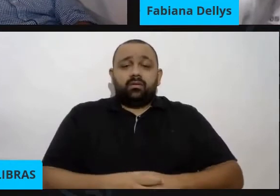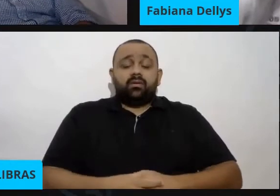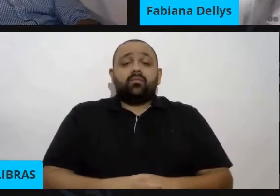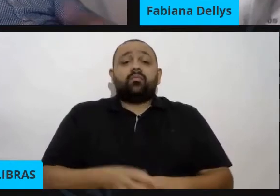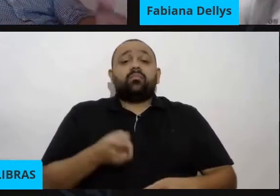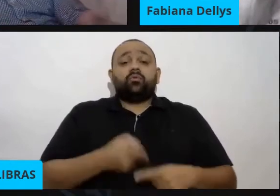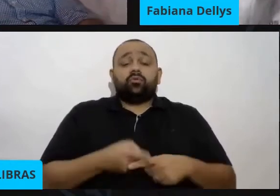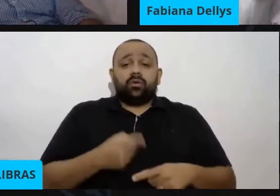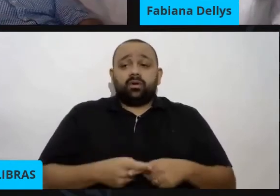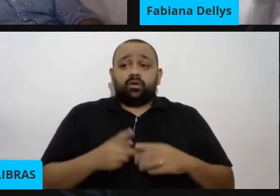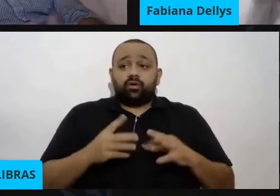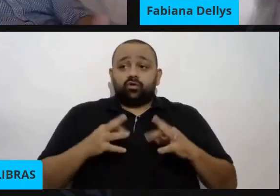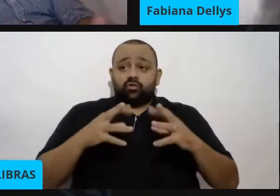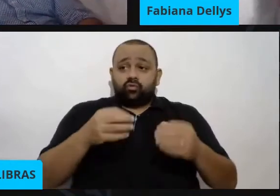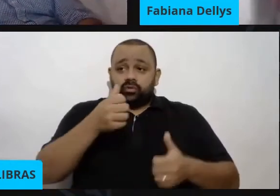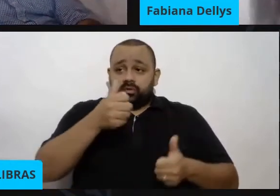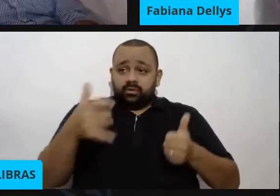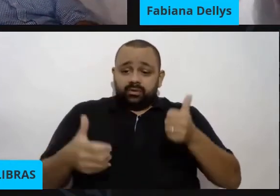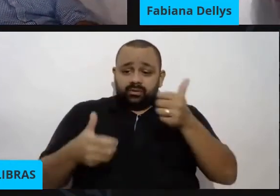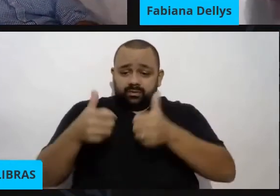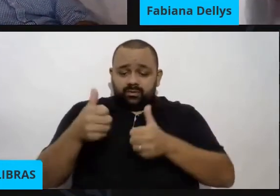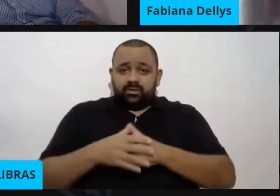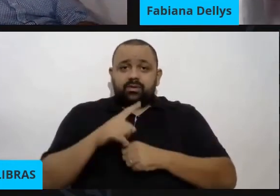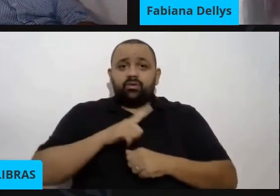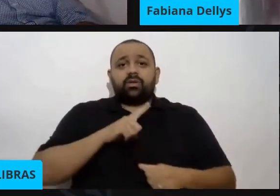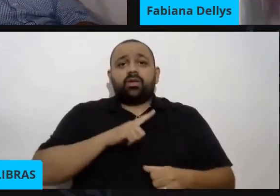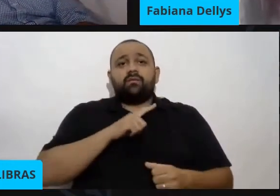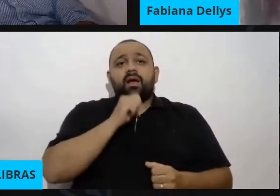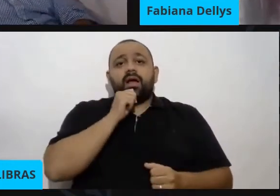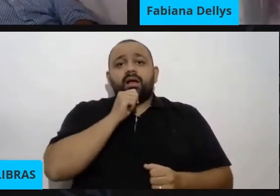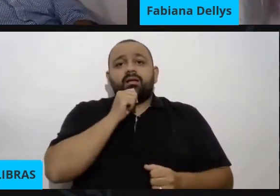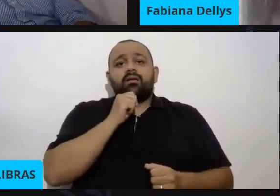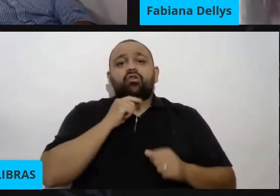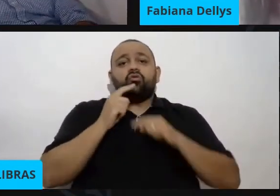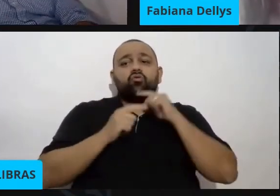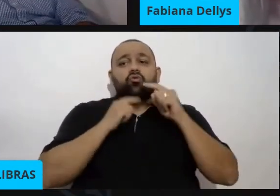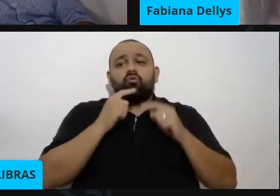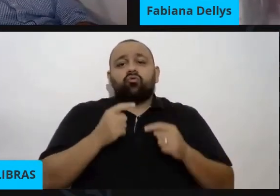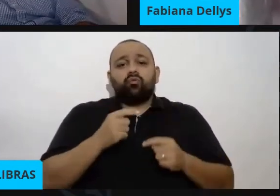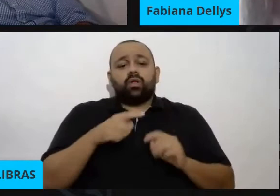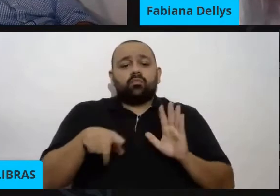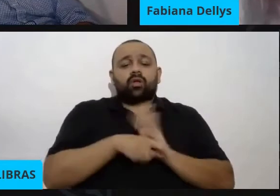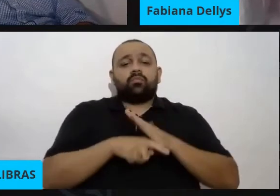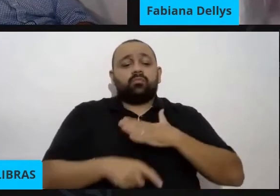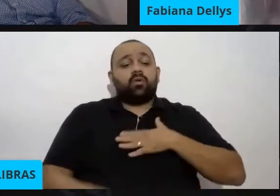Porque, apesar de tudo isso que eu disse, eu tenho dúvida quando é com o meu filho.